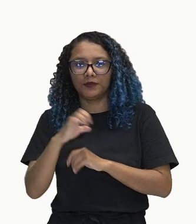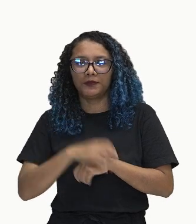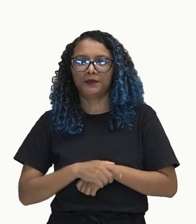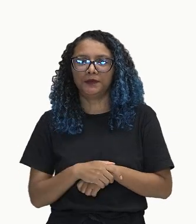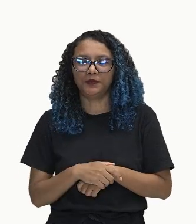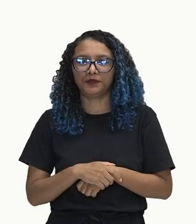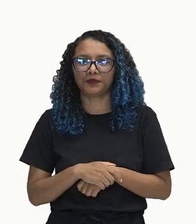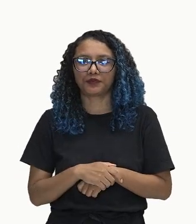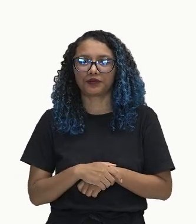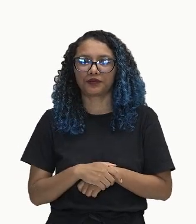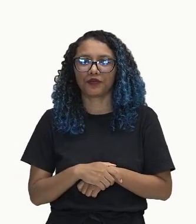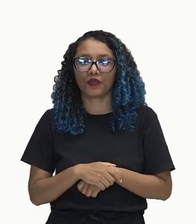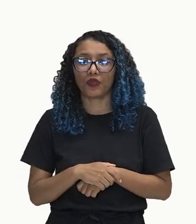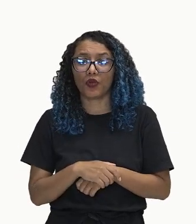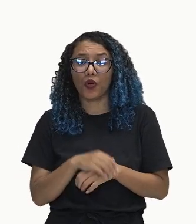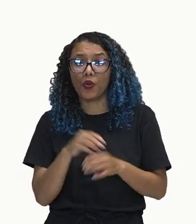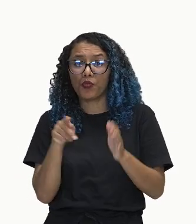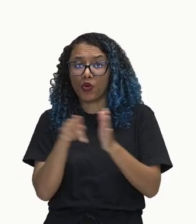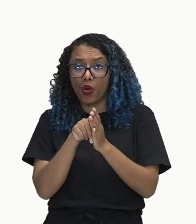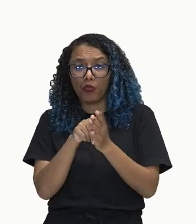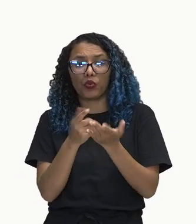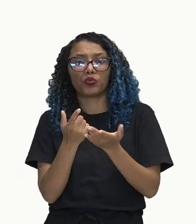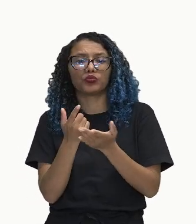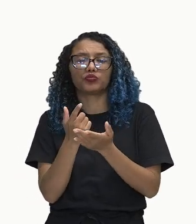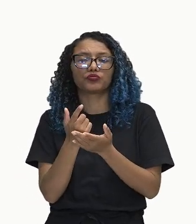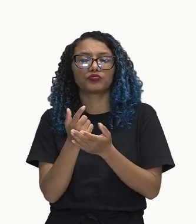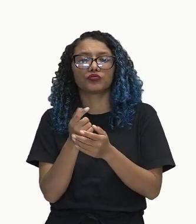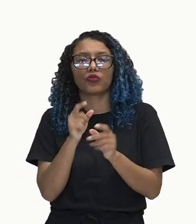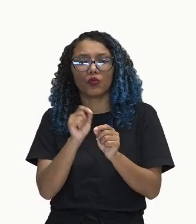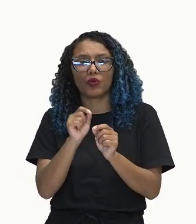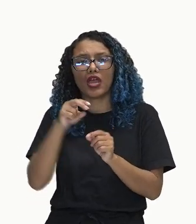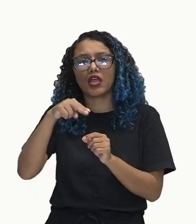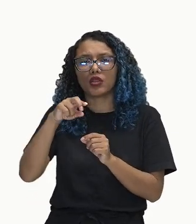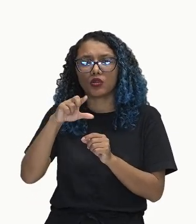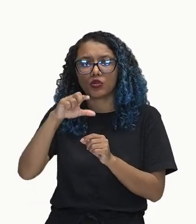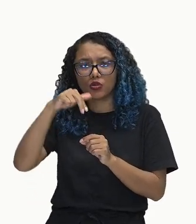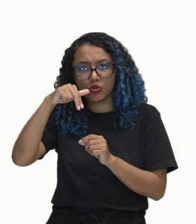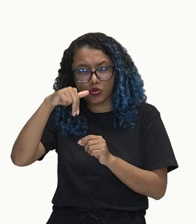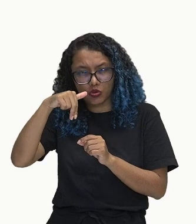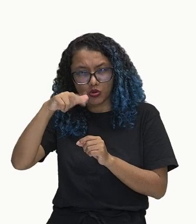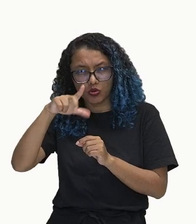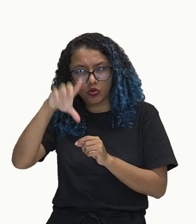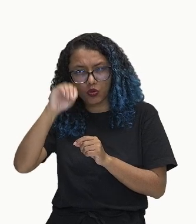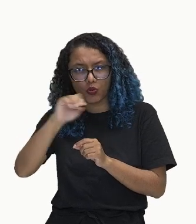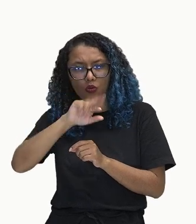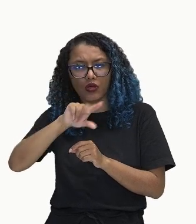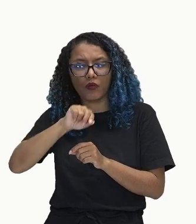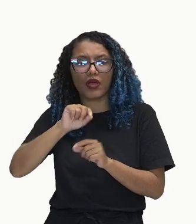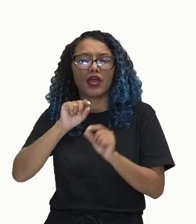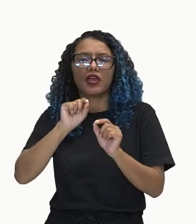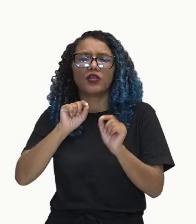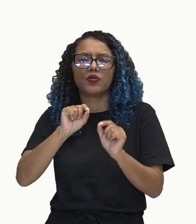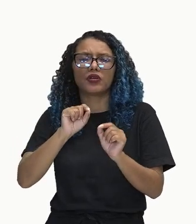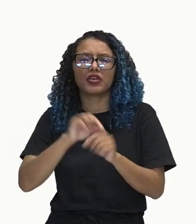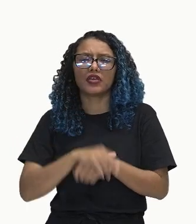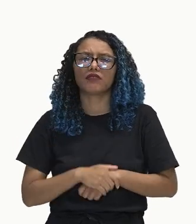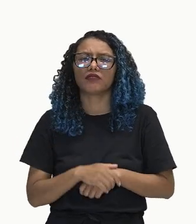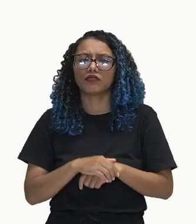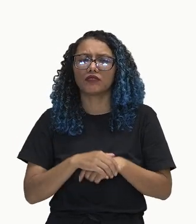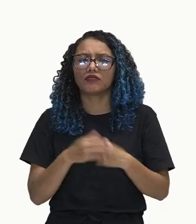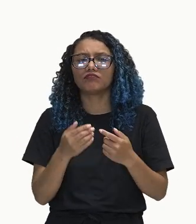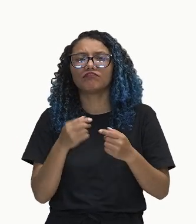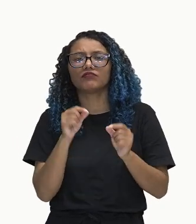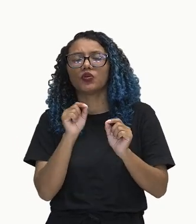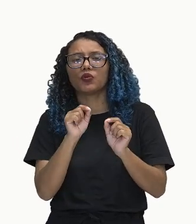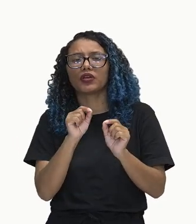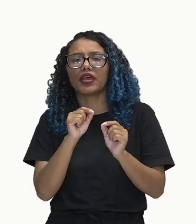vai determinar o grau do polinômio é justamente o expoente de maior valor da variável. Aqui, por